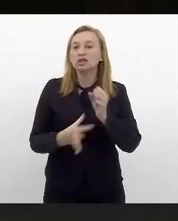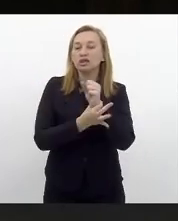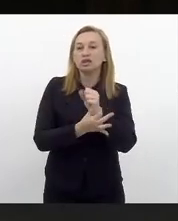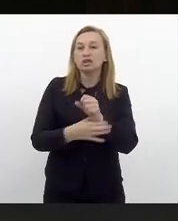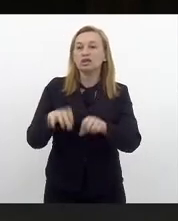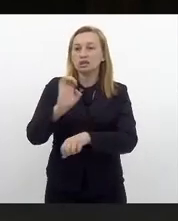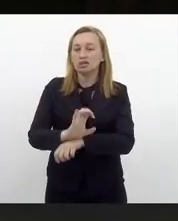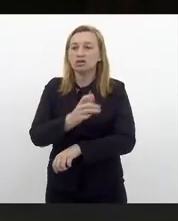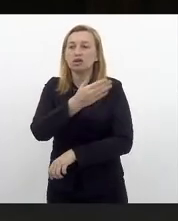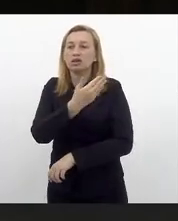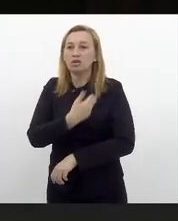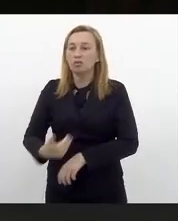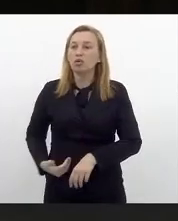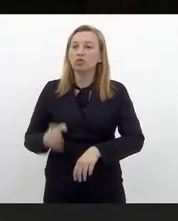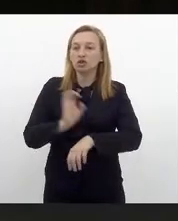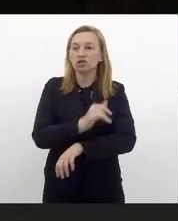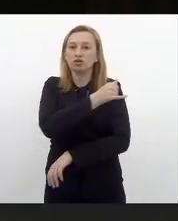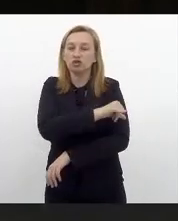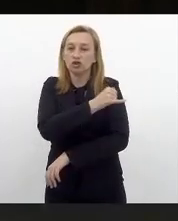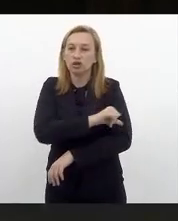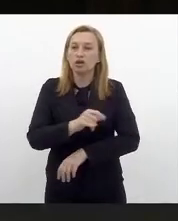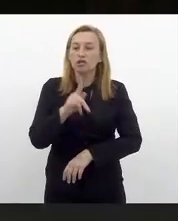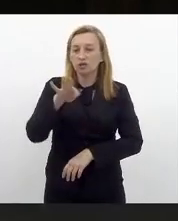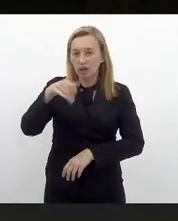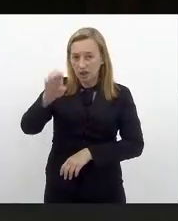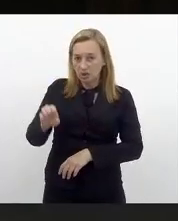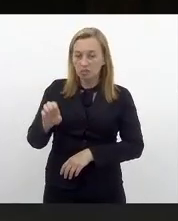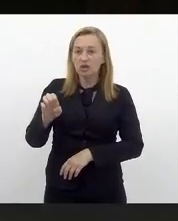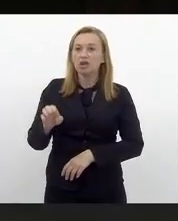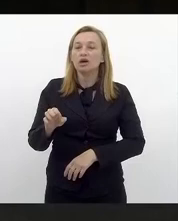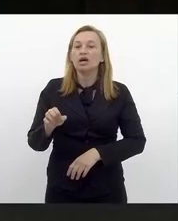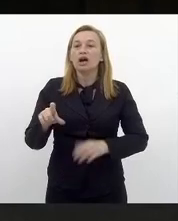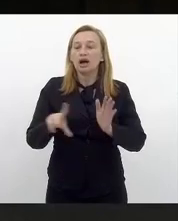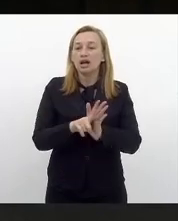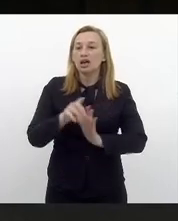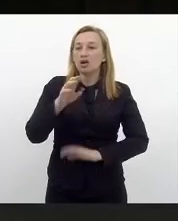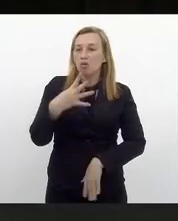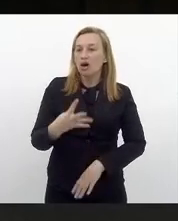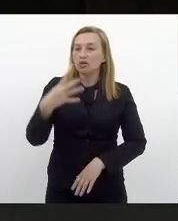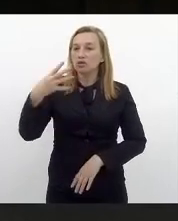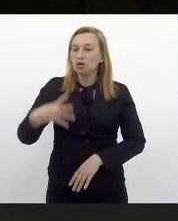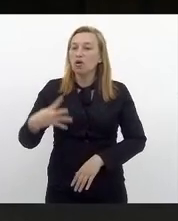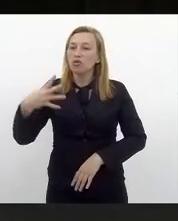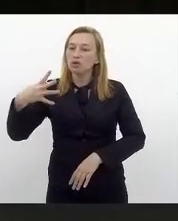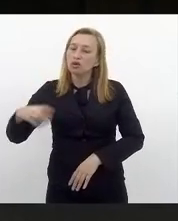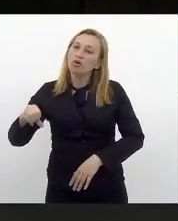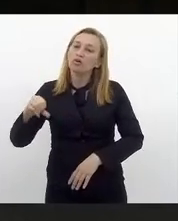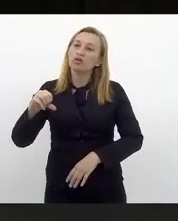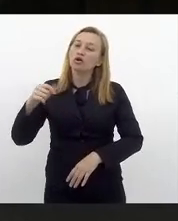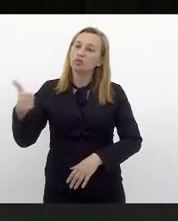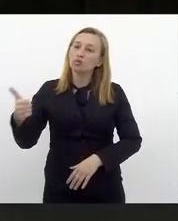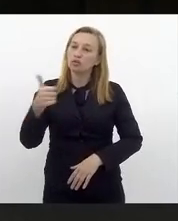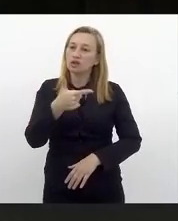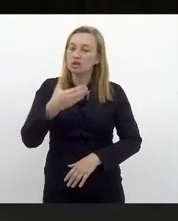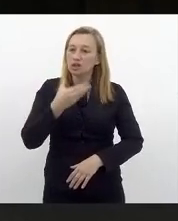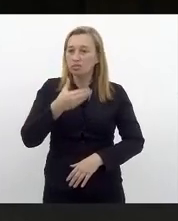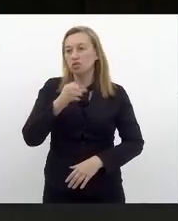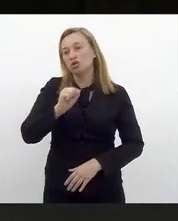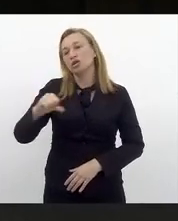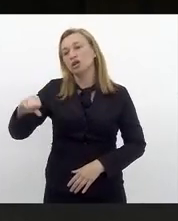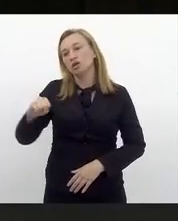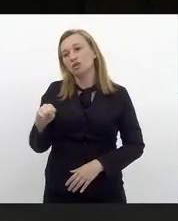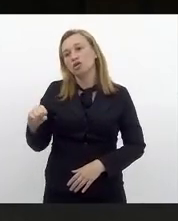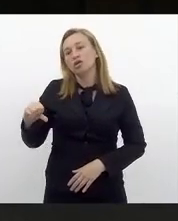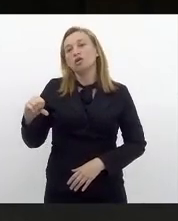Estadual de Segurança Pública do Estado do Rio de Janeiro Funesp instituído pela lei 499 de um de dezembro de 81